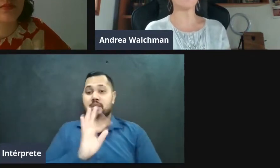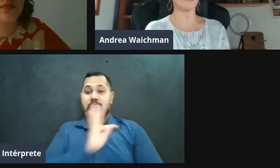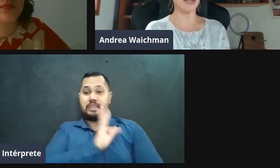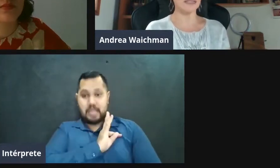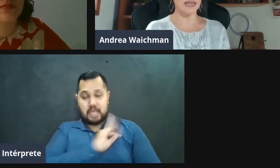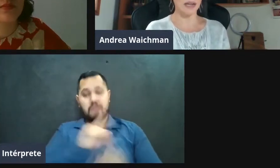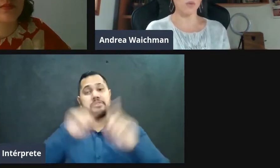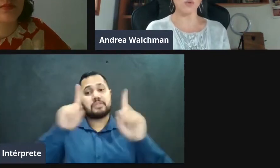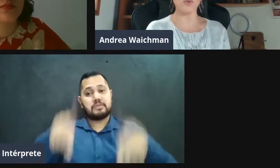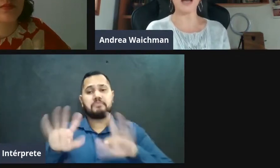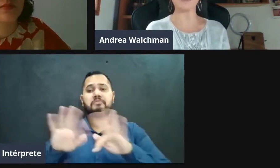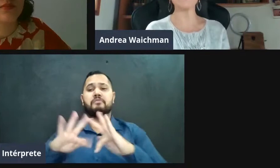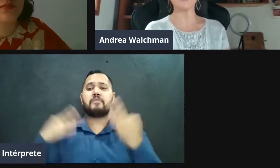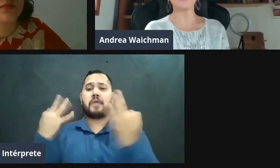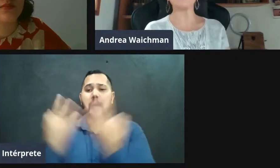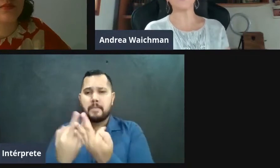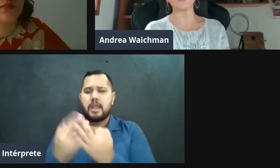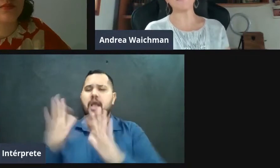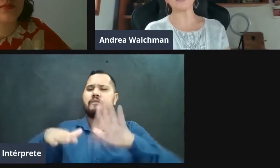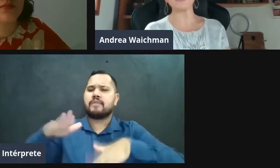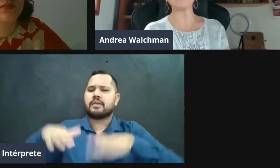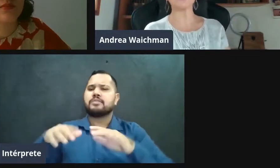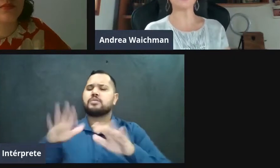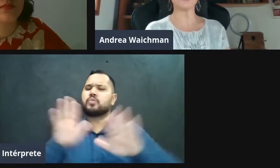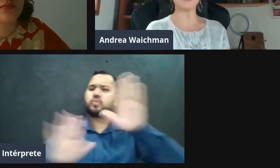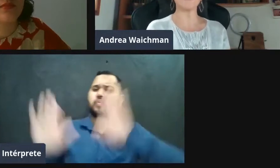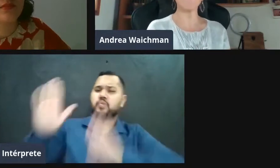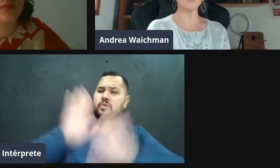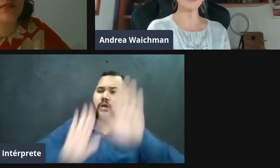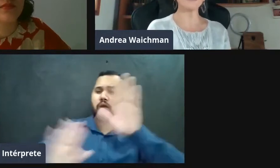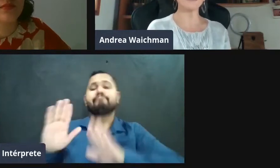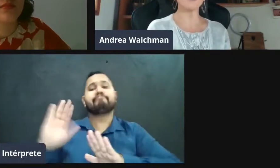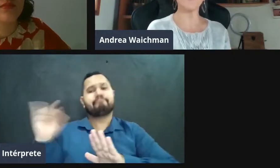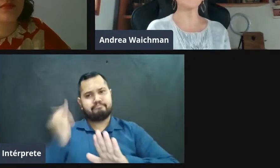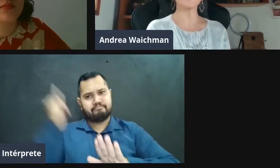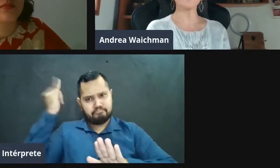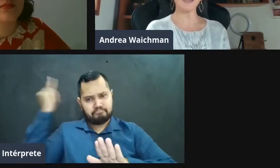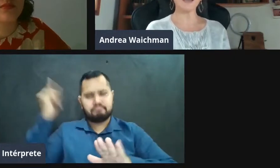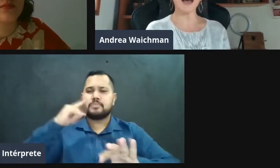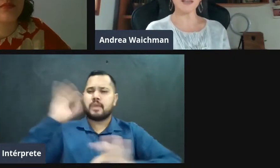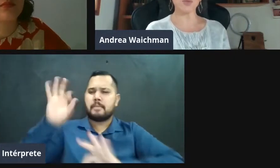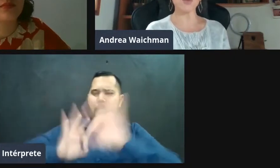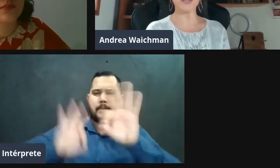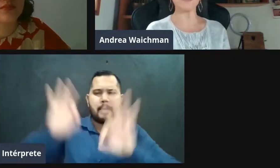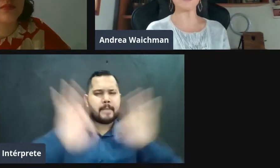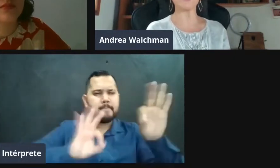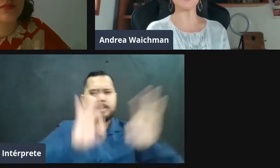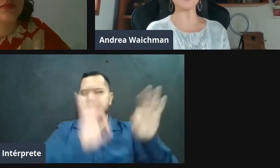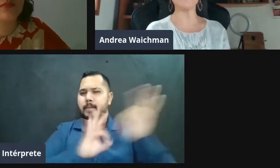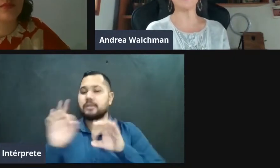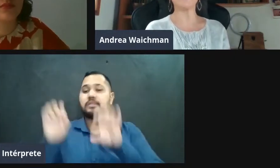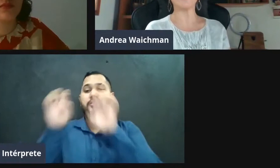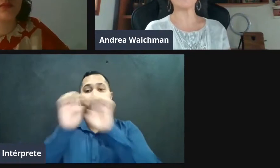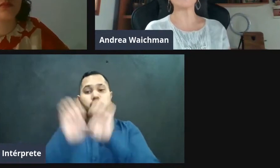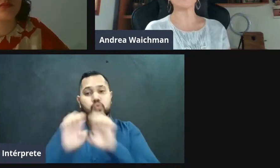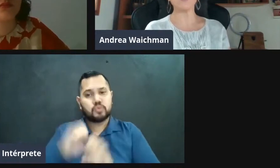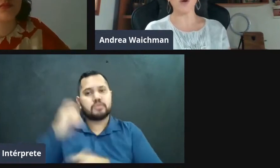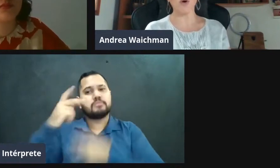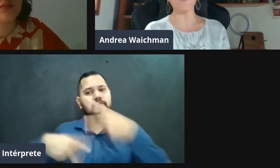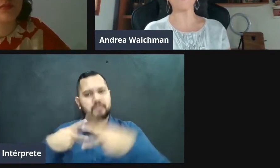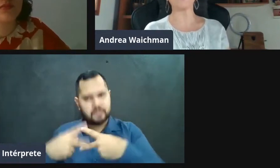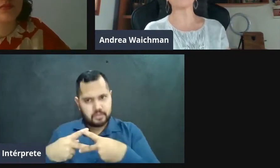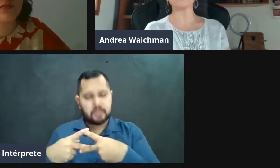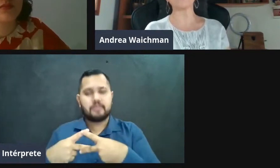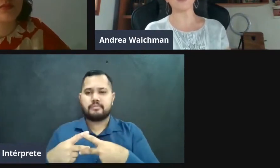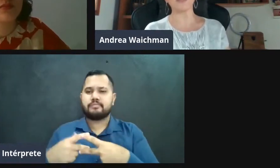familiares, se precisa realizar alguns cuidados. Então, é importante a gente ter essa modernização da estrutura administrativa, trazendo